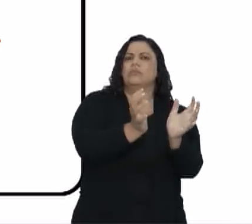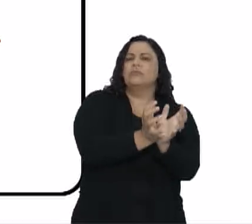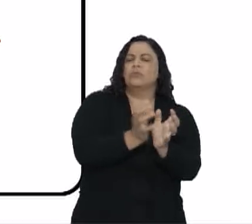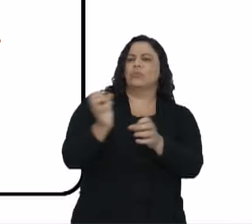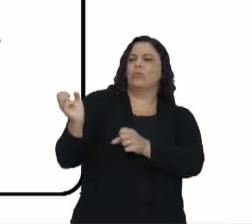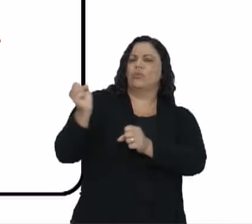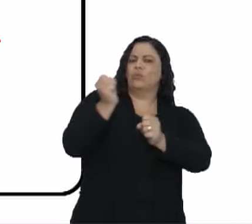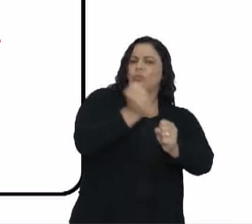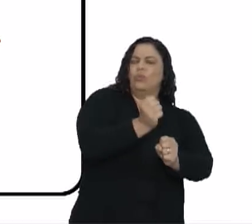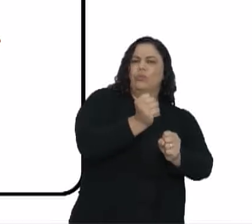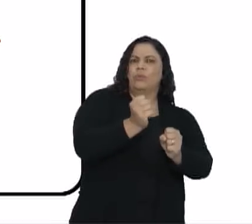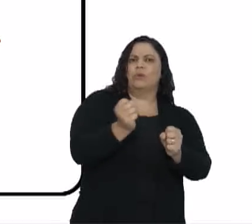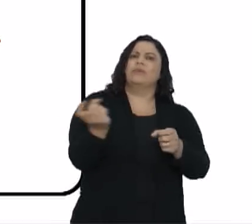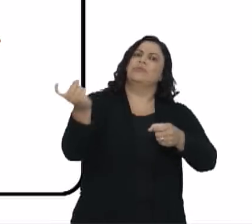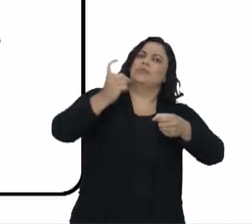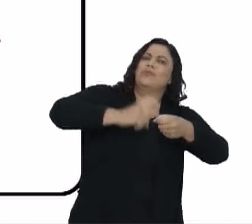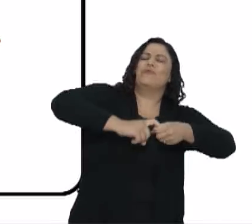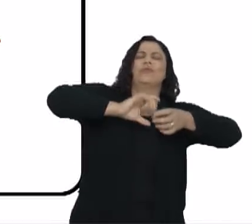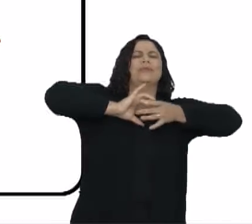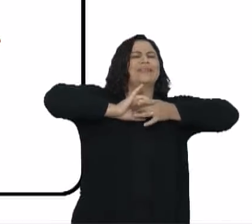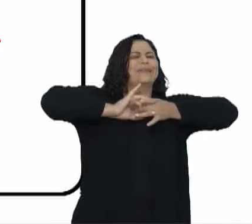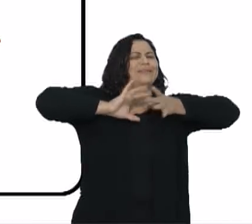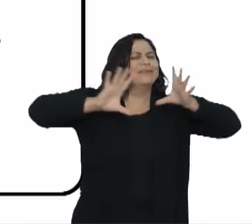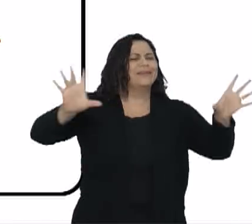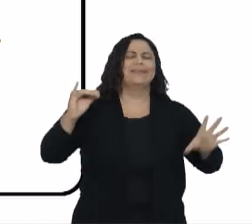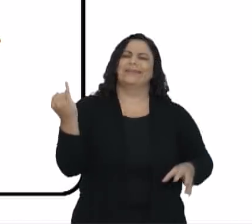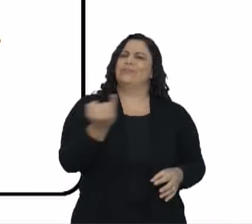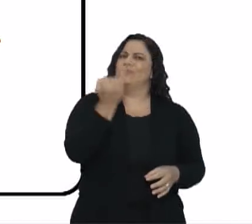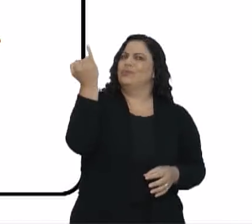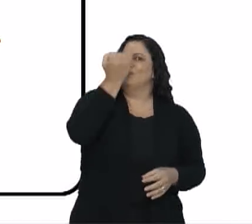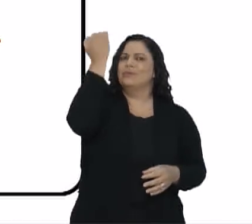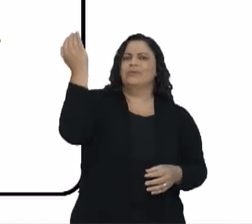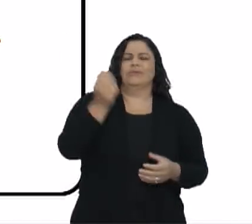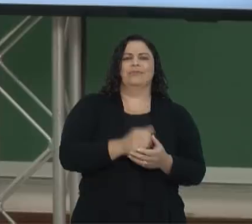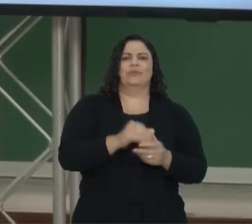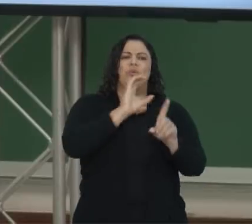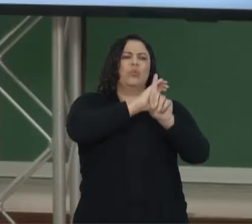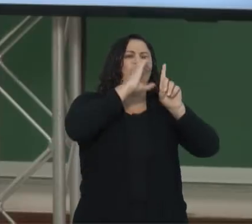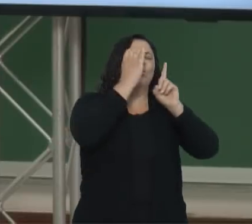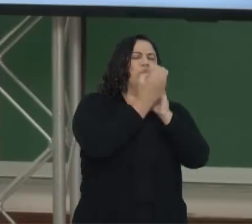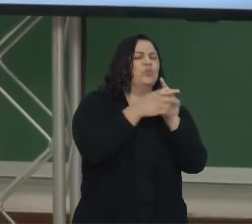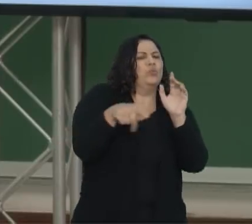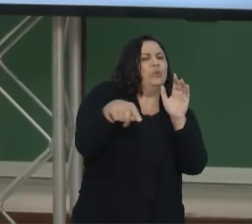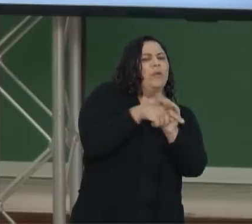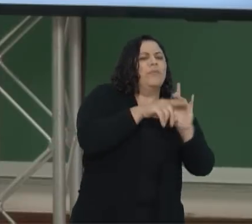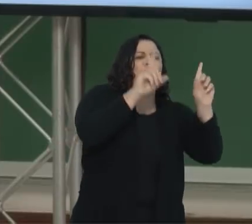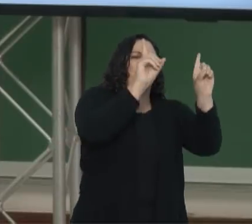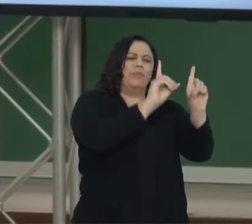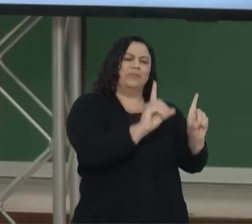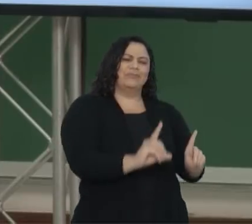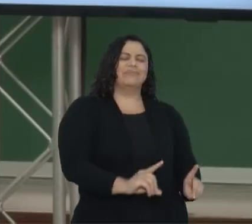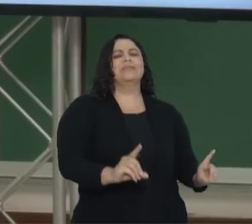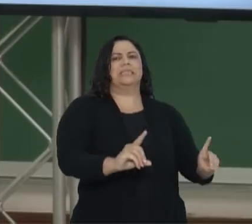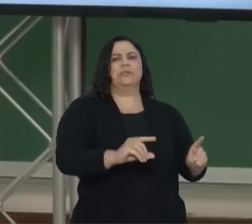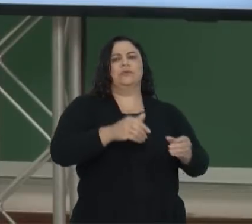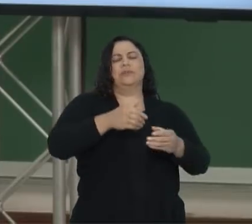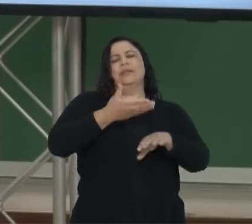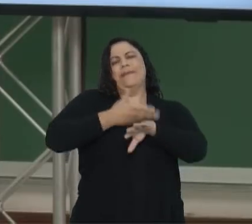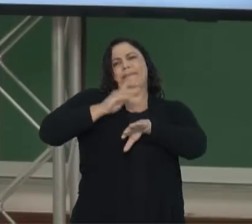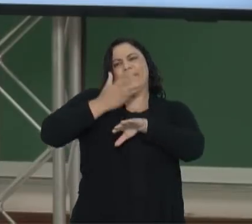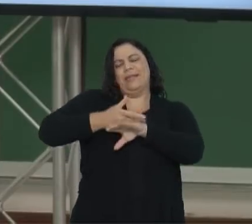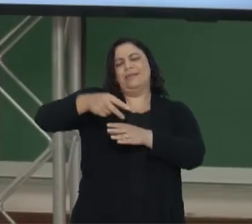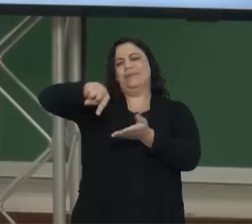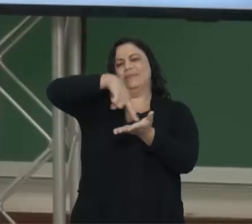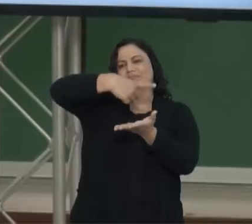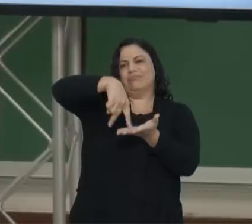livres, né? Cultuar os seus deuses e praticar as suas danças e músicas. Daí a importância dos quilombos e